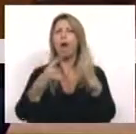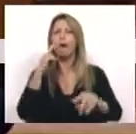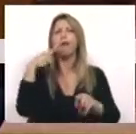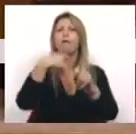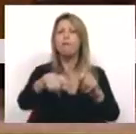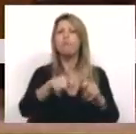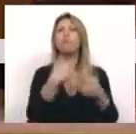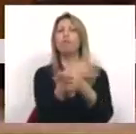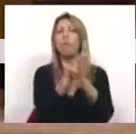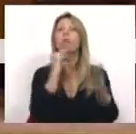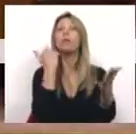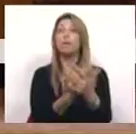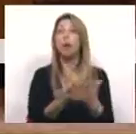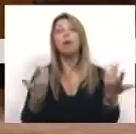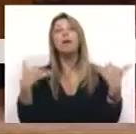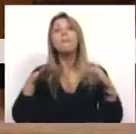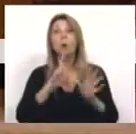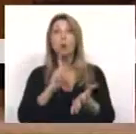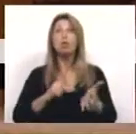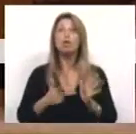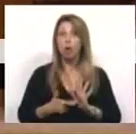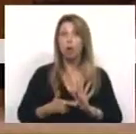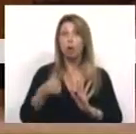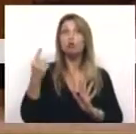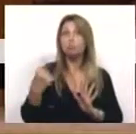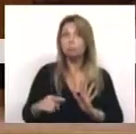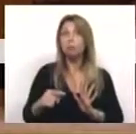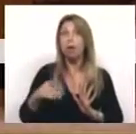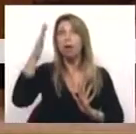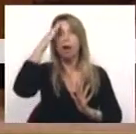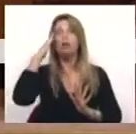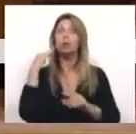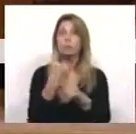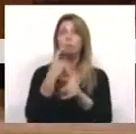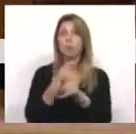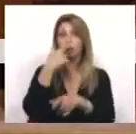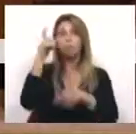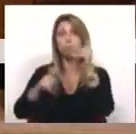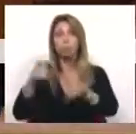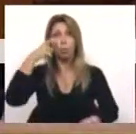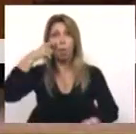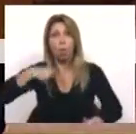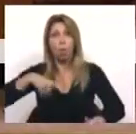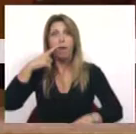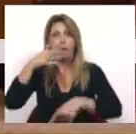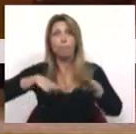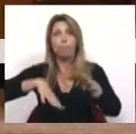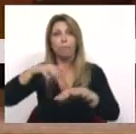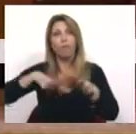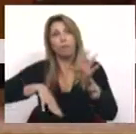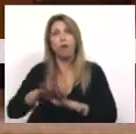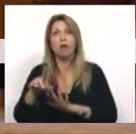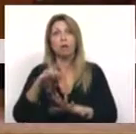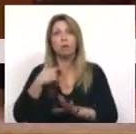que, segundo os técnicos, parecem ter mesmo origem em ações humanas negligentes. Chamamos então aqui